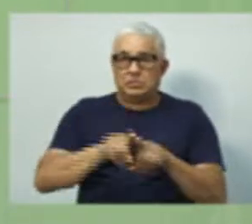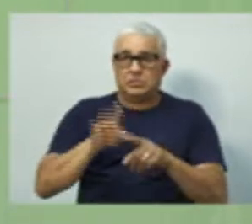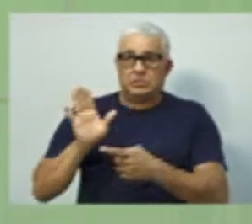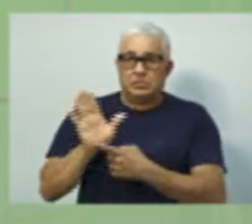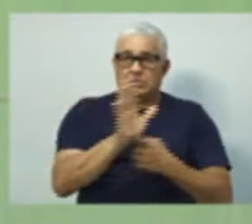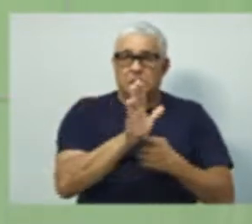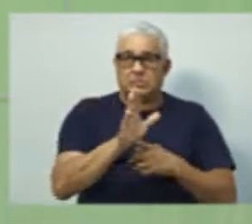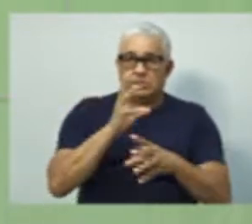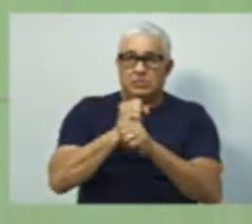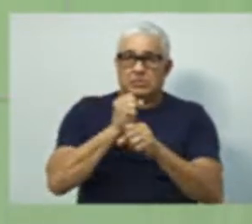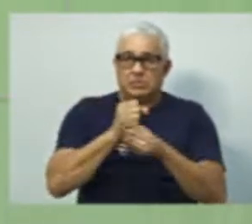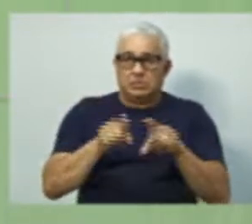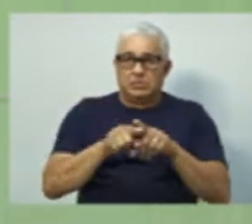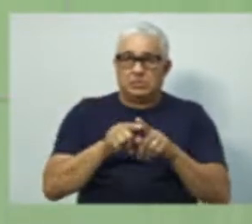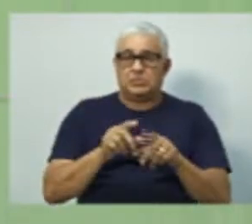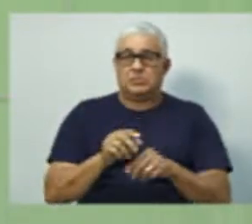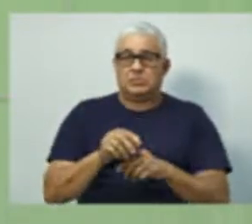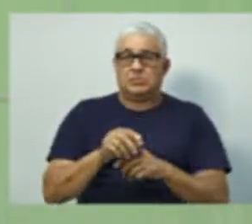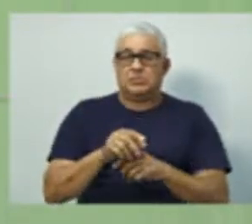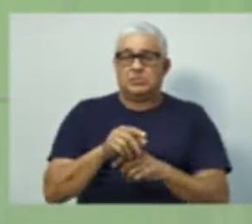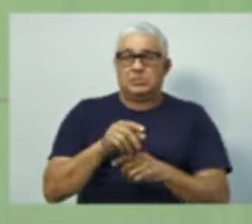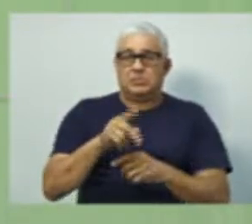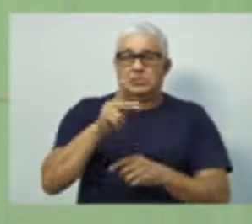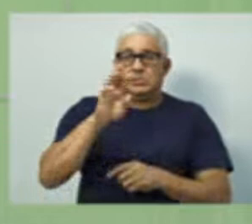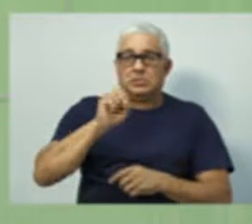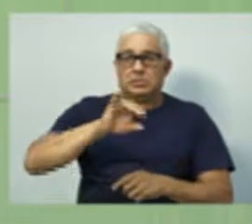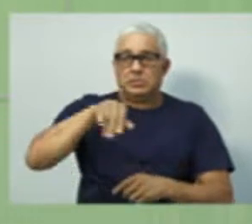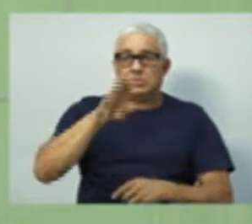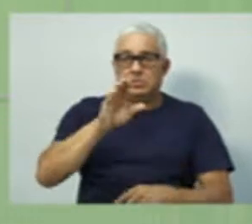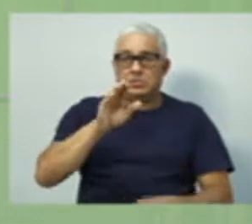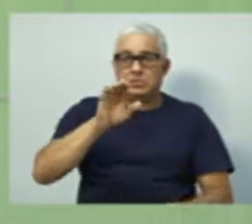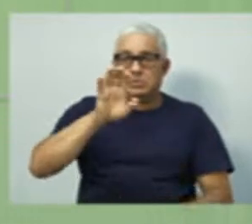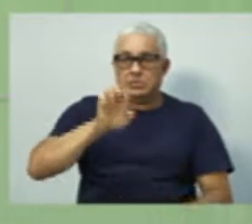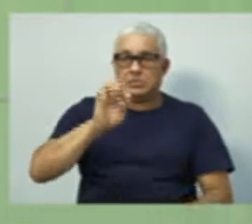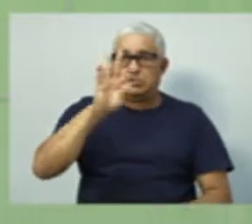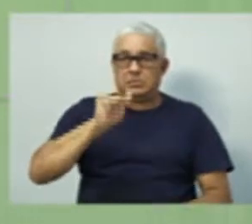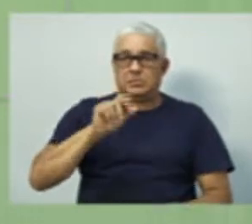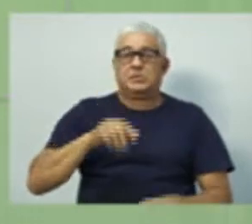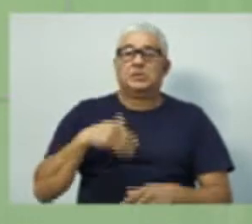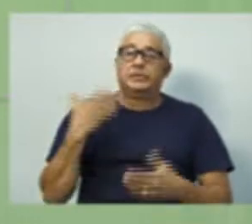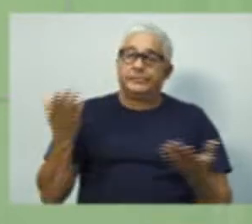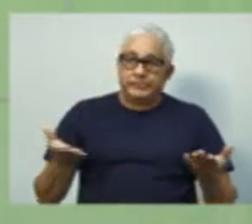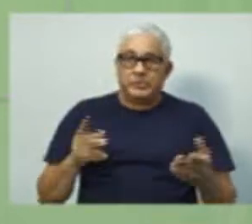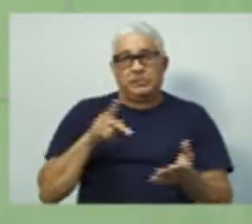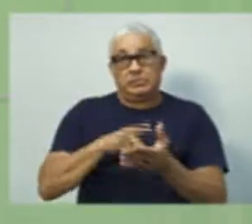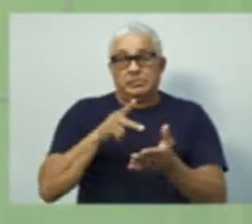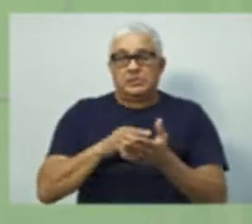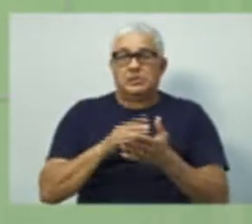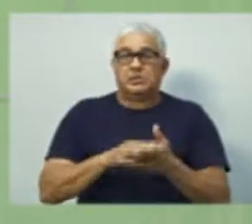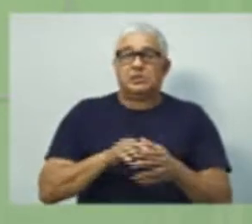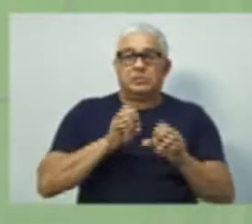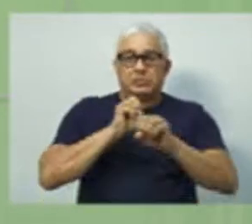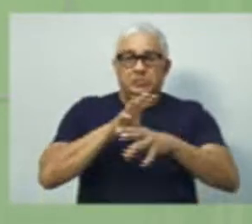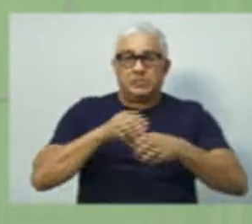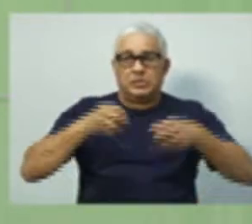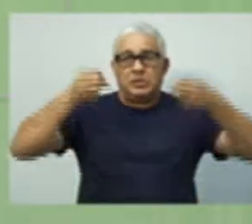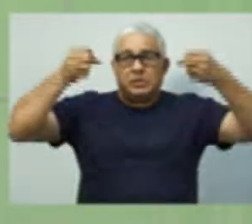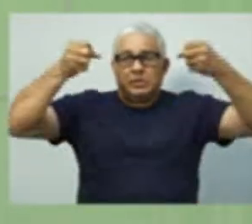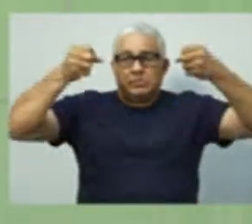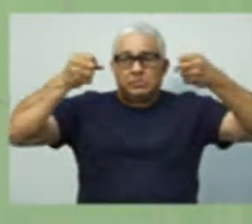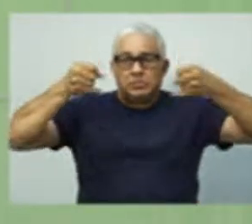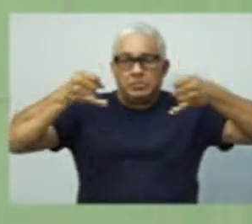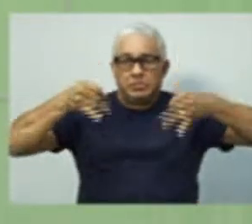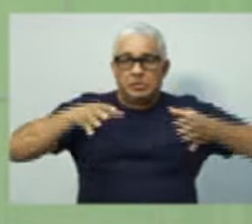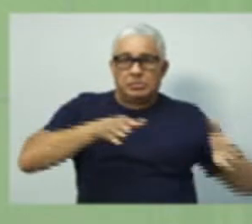contábeis projetadas. Nós vamos, na verdade, fazer um passeio, um verdadeiro passeio dentro da gestão